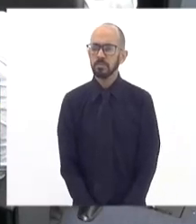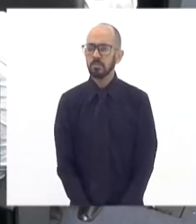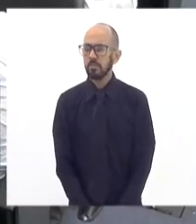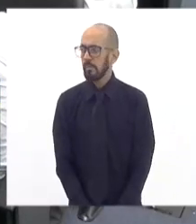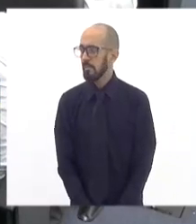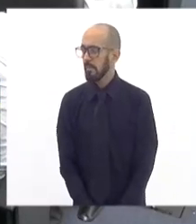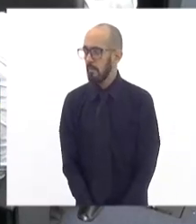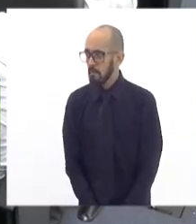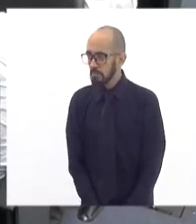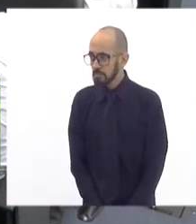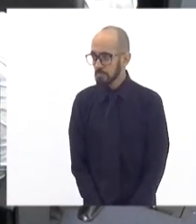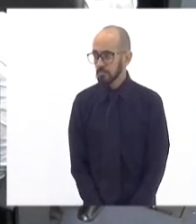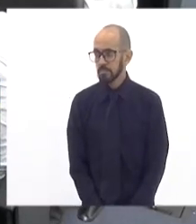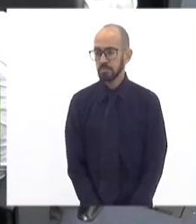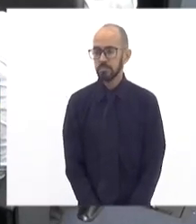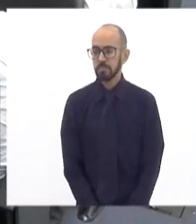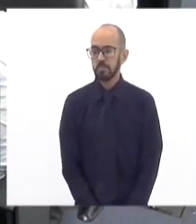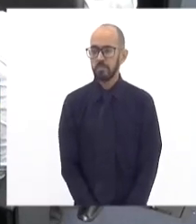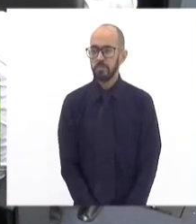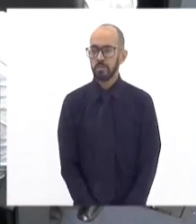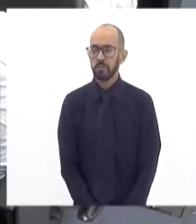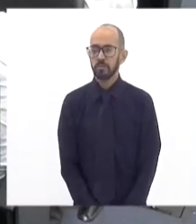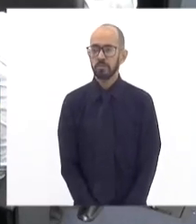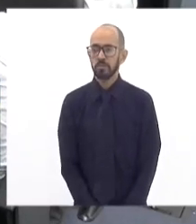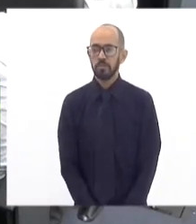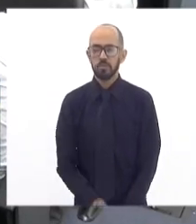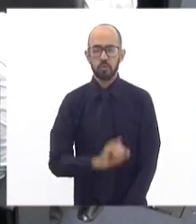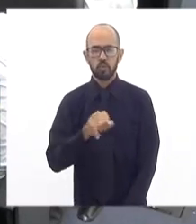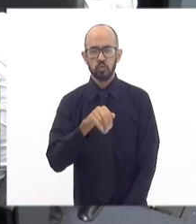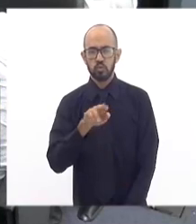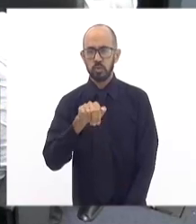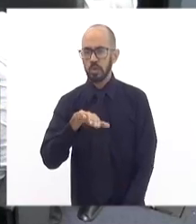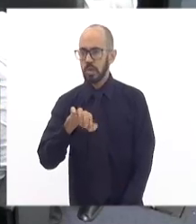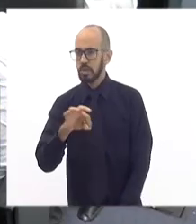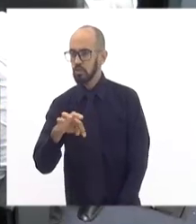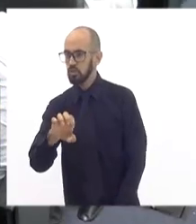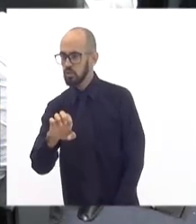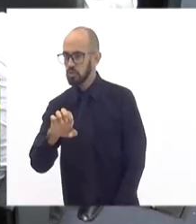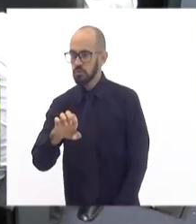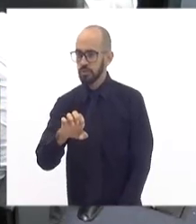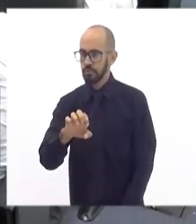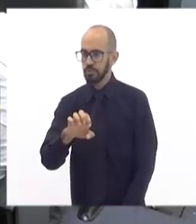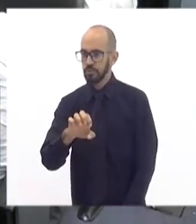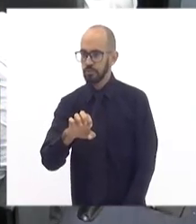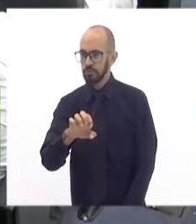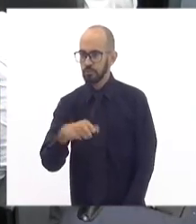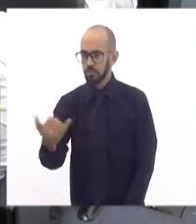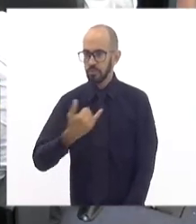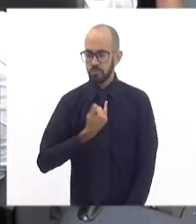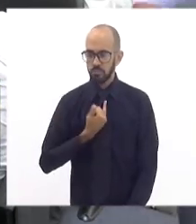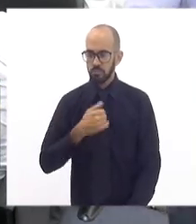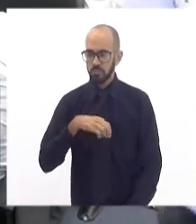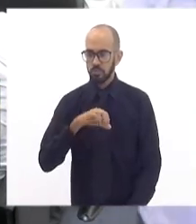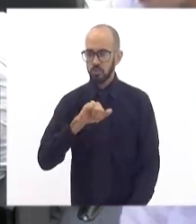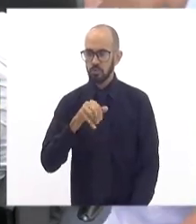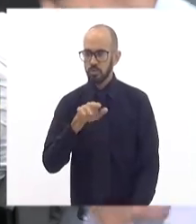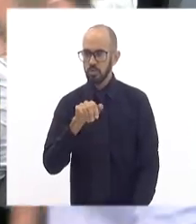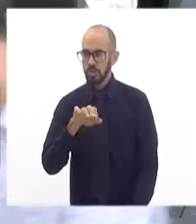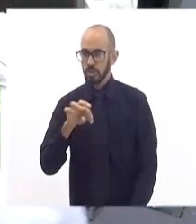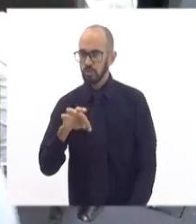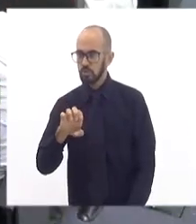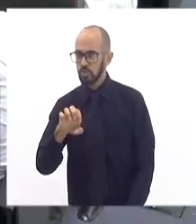se a Juliete Oi Isabele e lógico que tinha aqui tá Mesquita que a Juliet mates ó tá aí não né